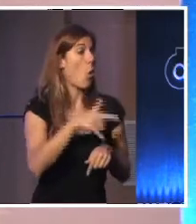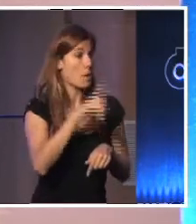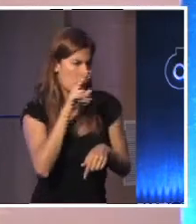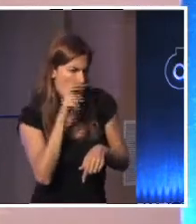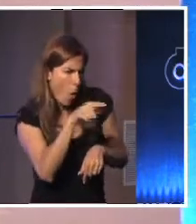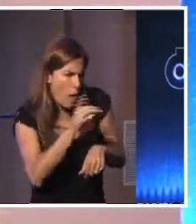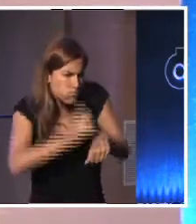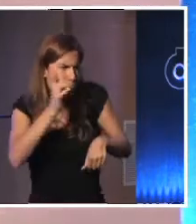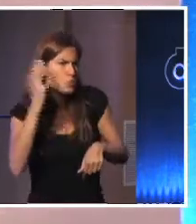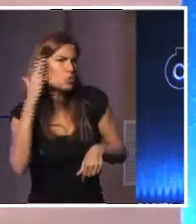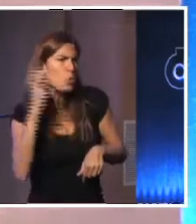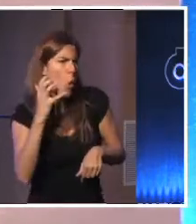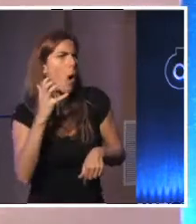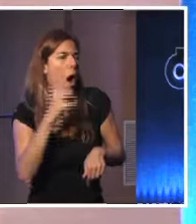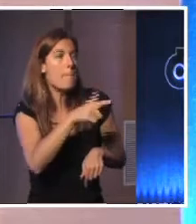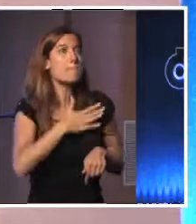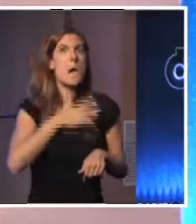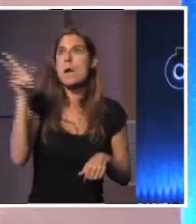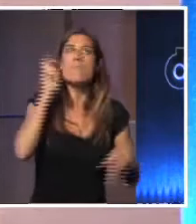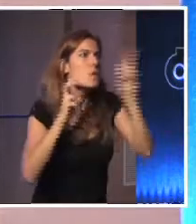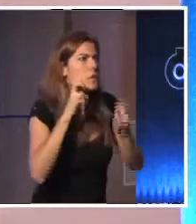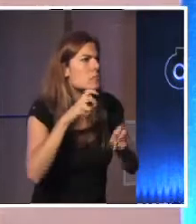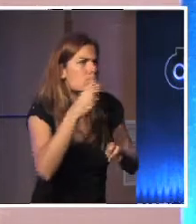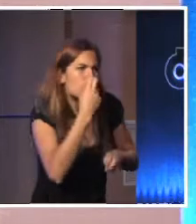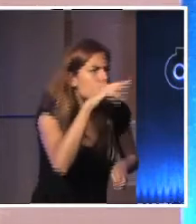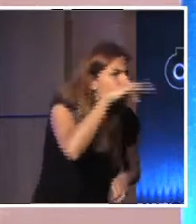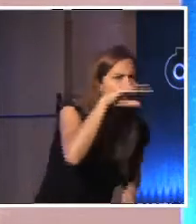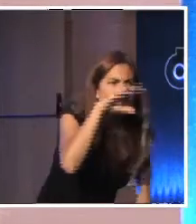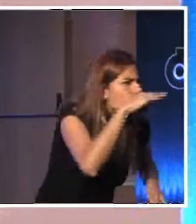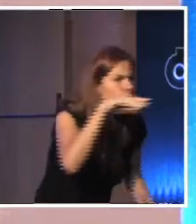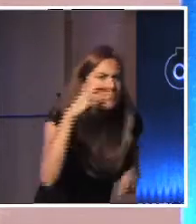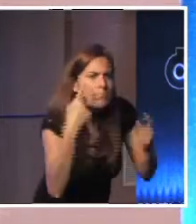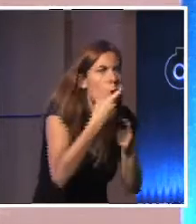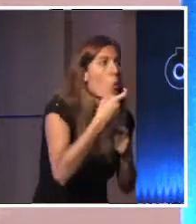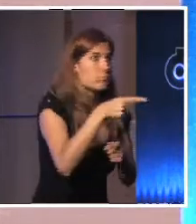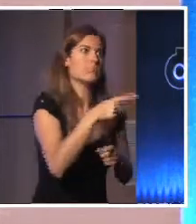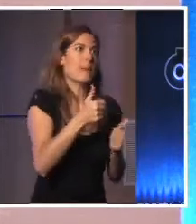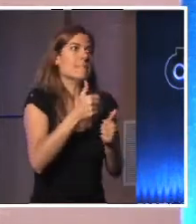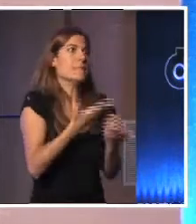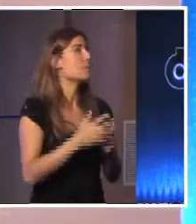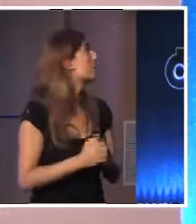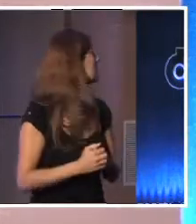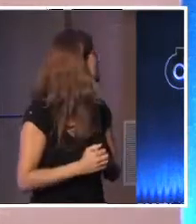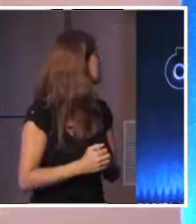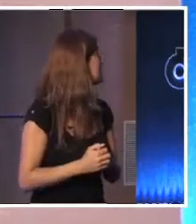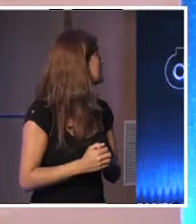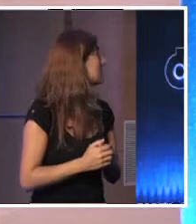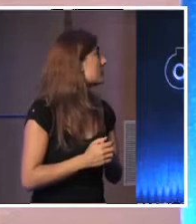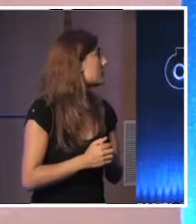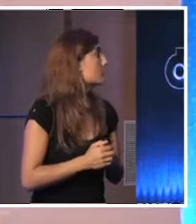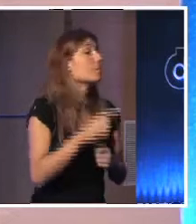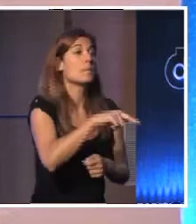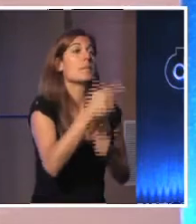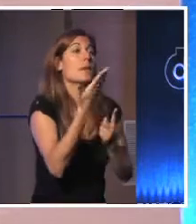reajam. Aquele cão que gosta de ouvir e vai ver e investiga. Curioso. Por isso, a Ascal é uma